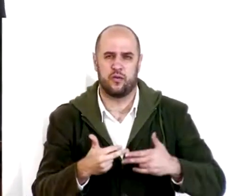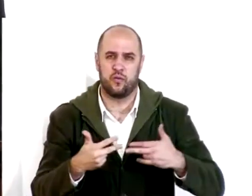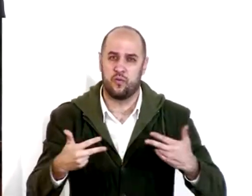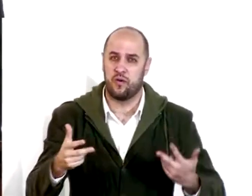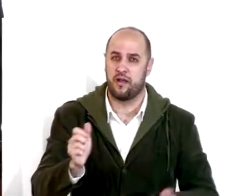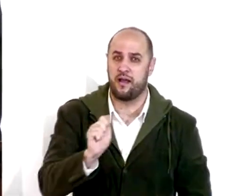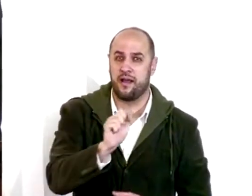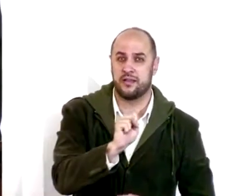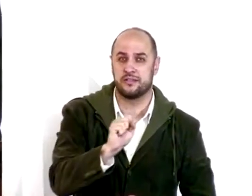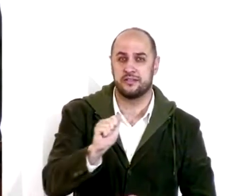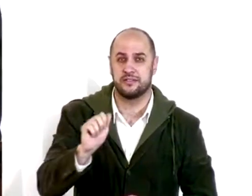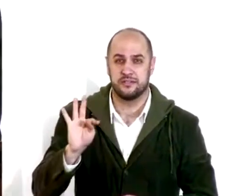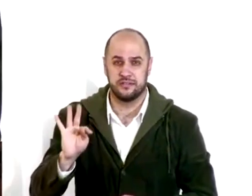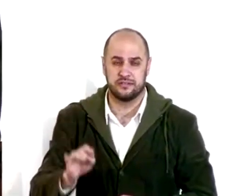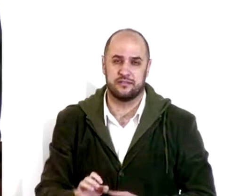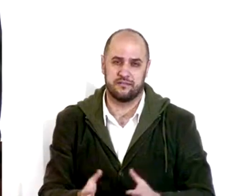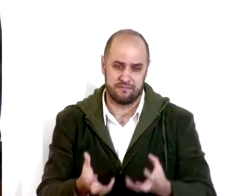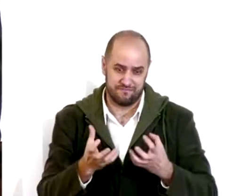está ansiando